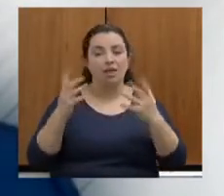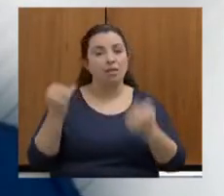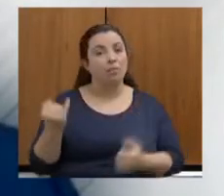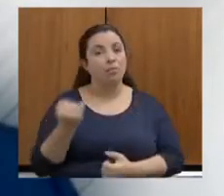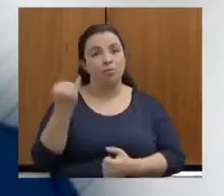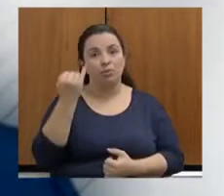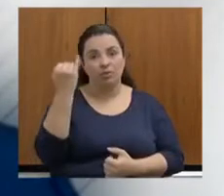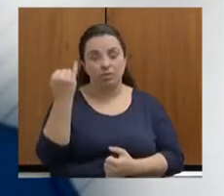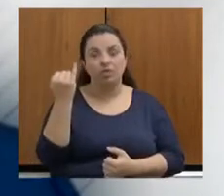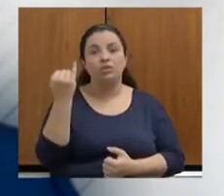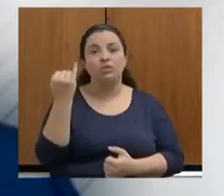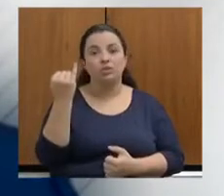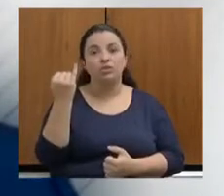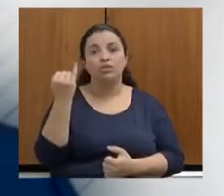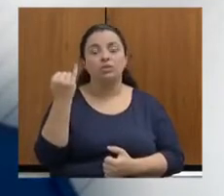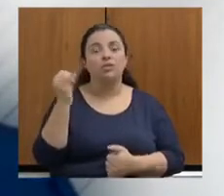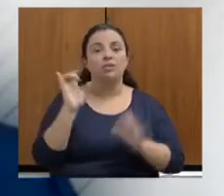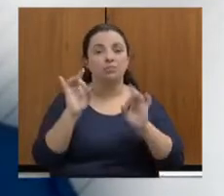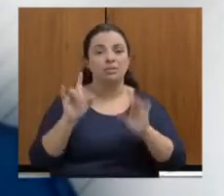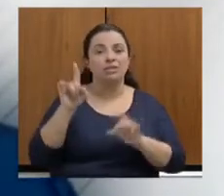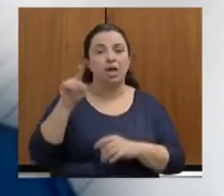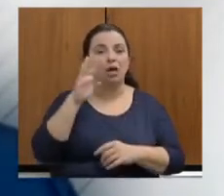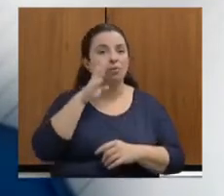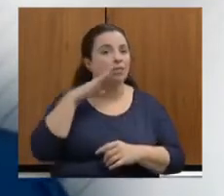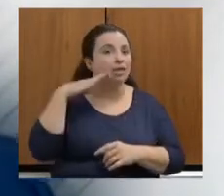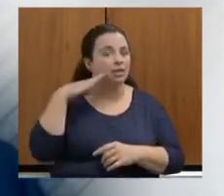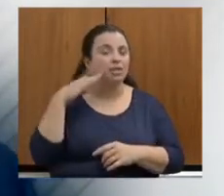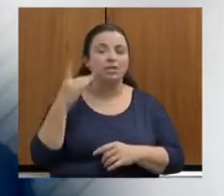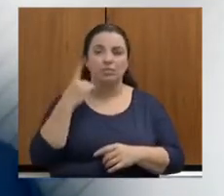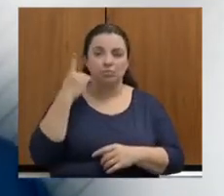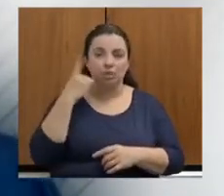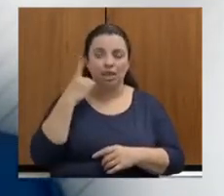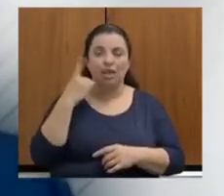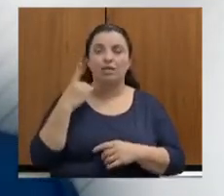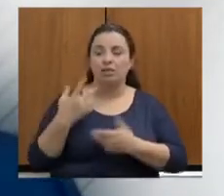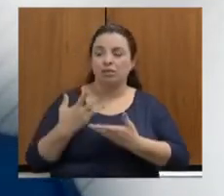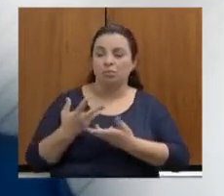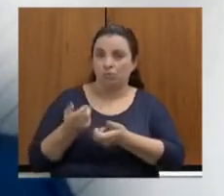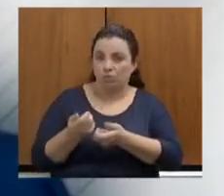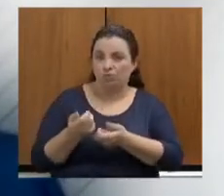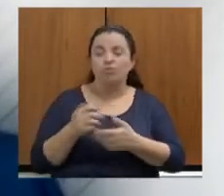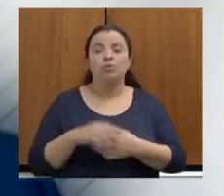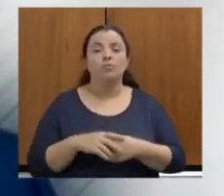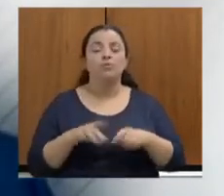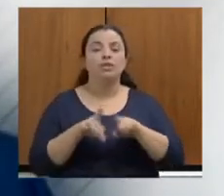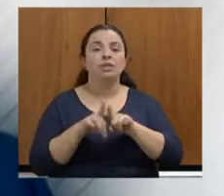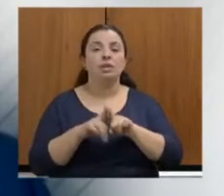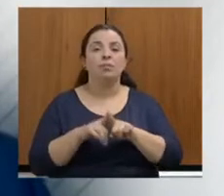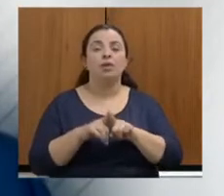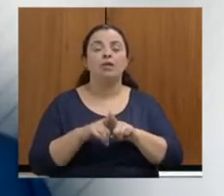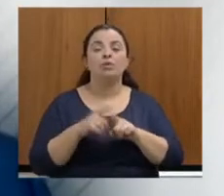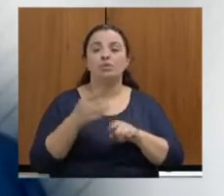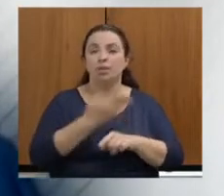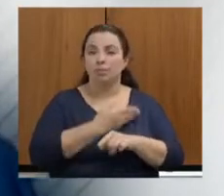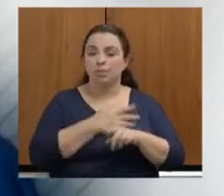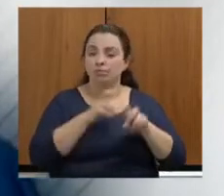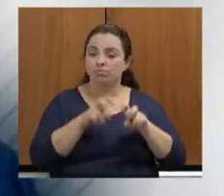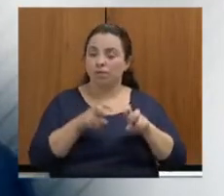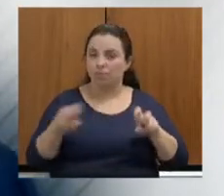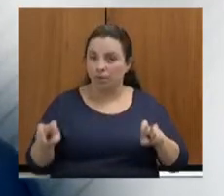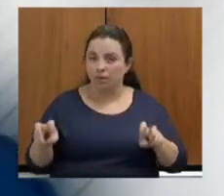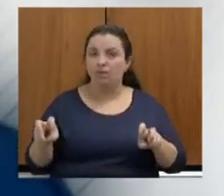em especial a deputado a Beatriz Cerqueira que nos fez o convite queria saudar Também meus colegas de mesa e meus